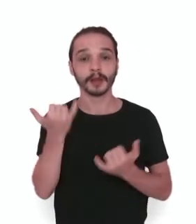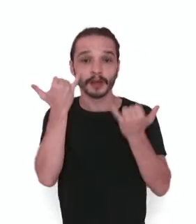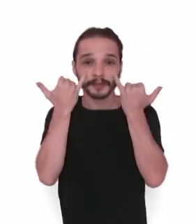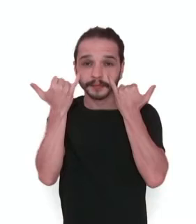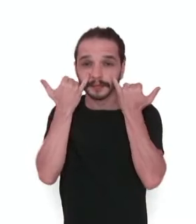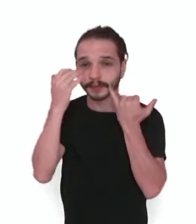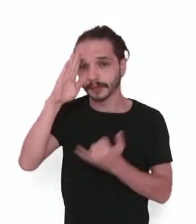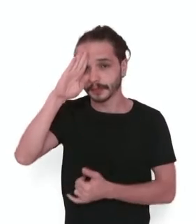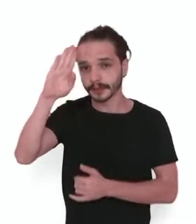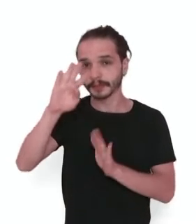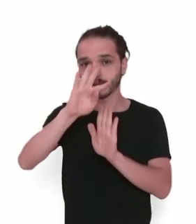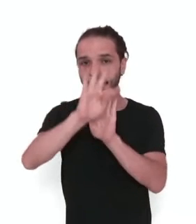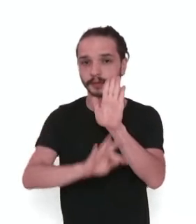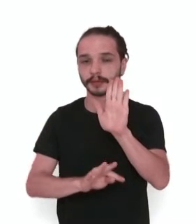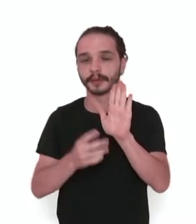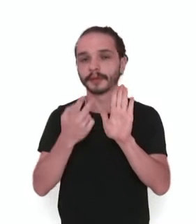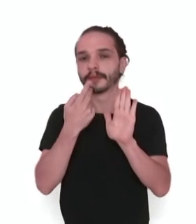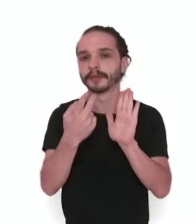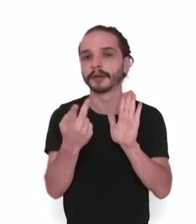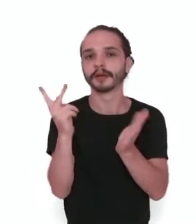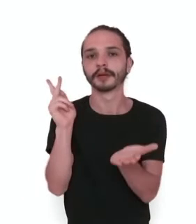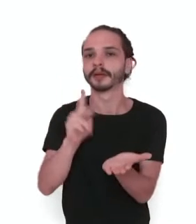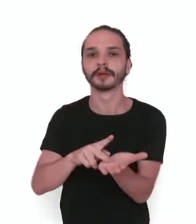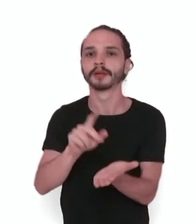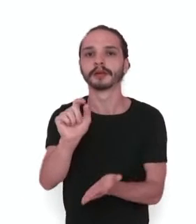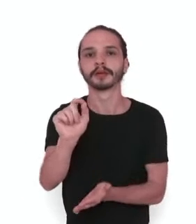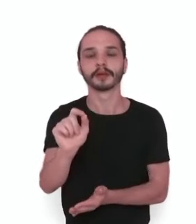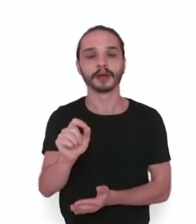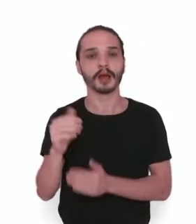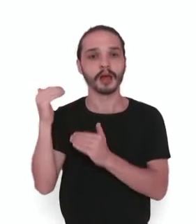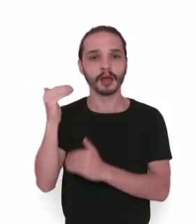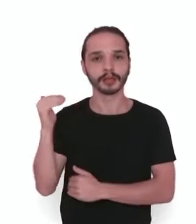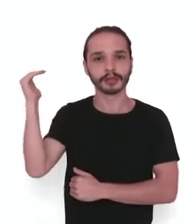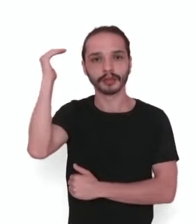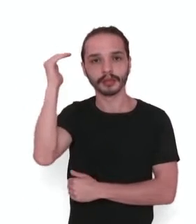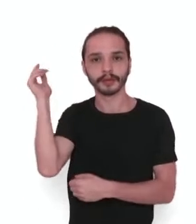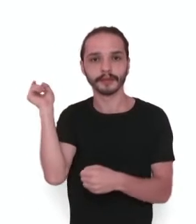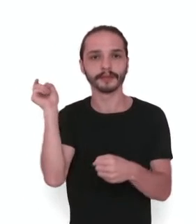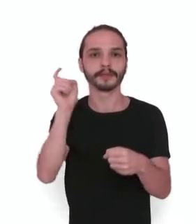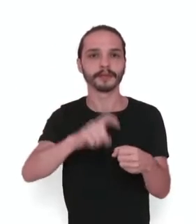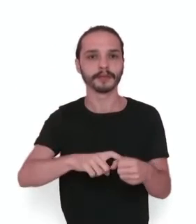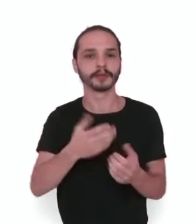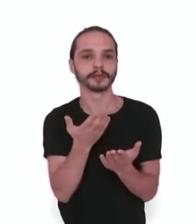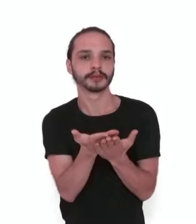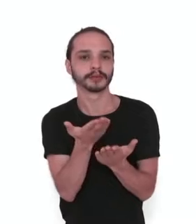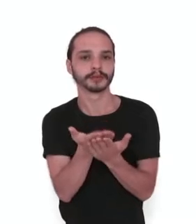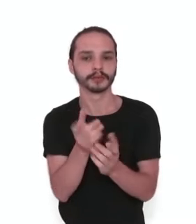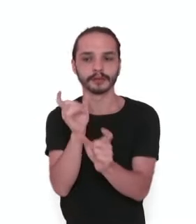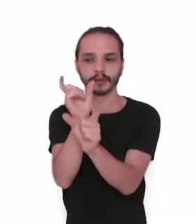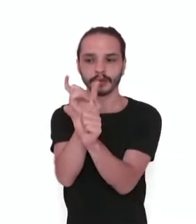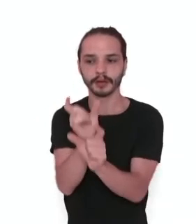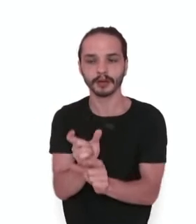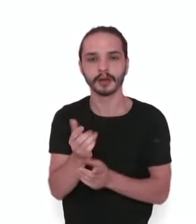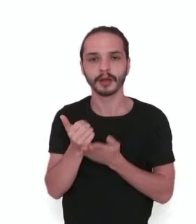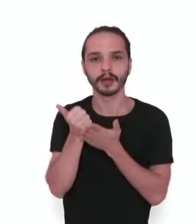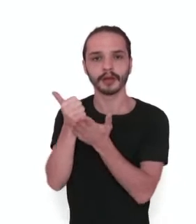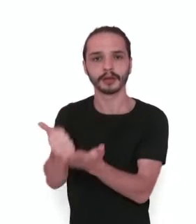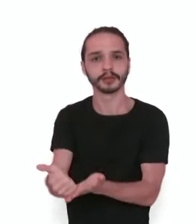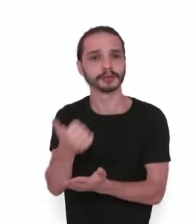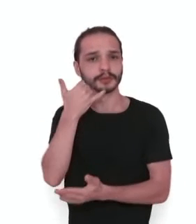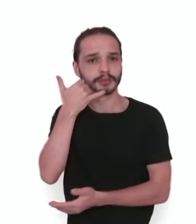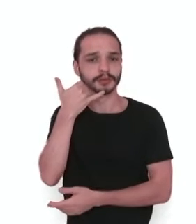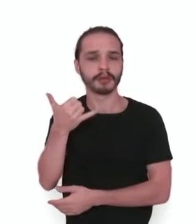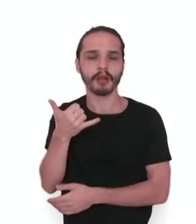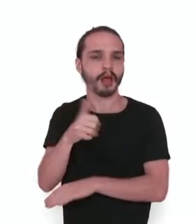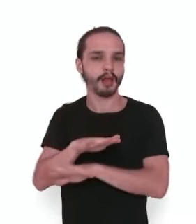texto consiste em afirmar que o fato dos adultos voltarem a estudar e estarem sendo alfabetizados com a ajuda de um aparelho